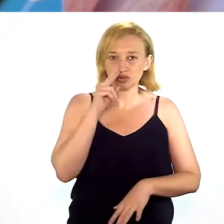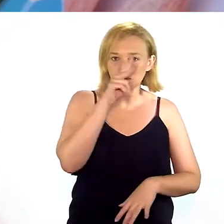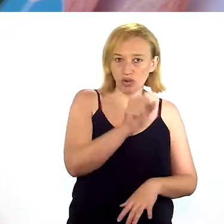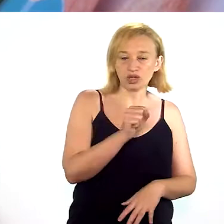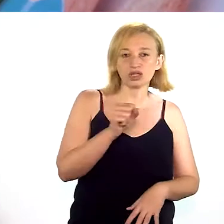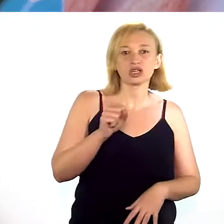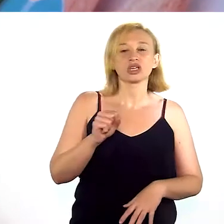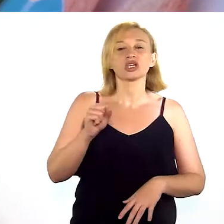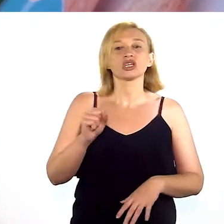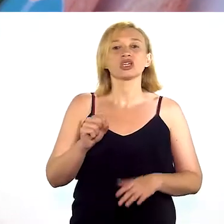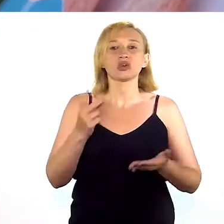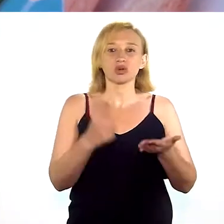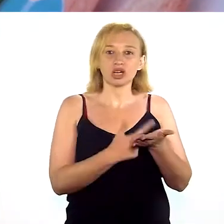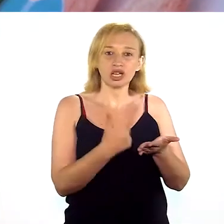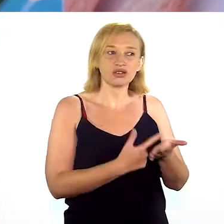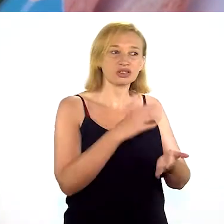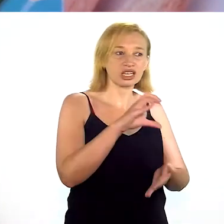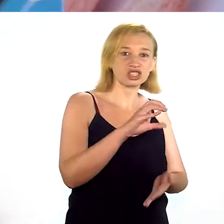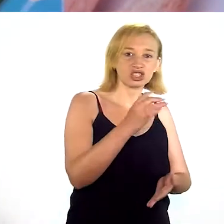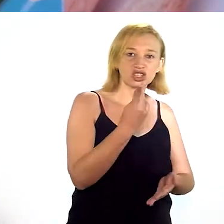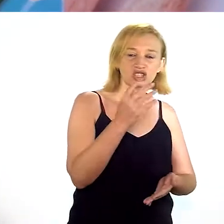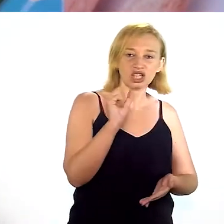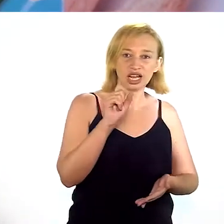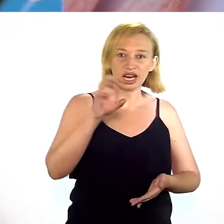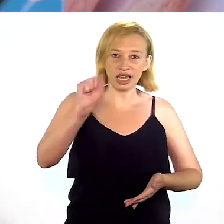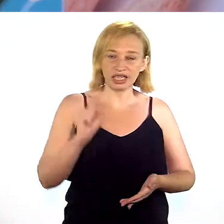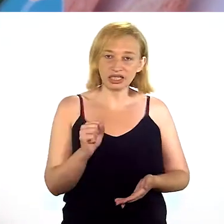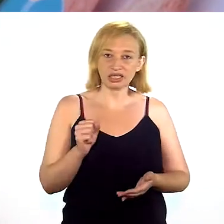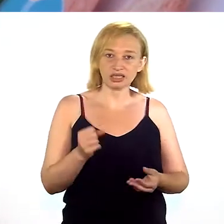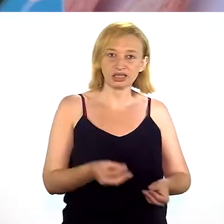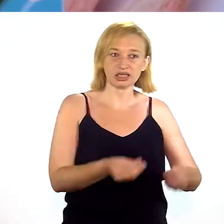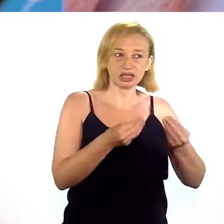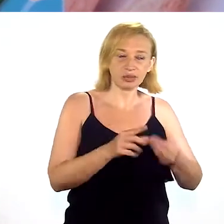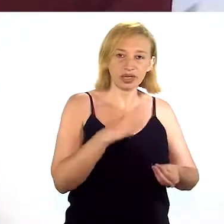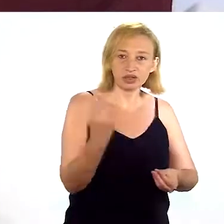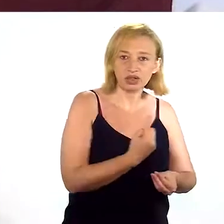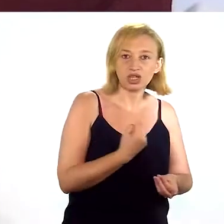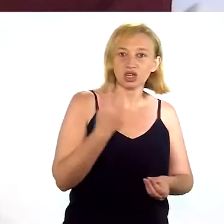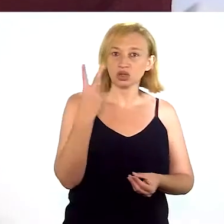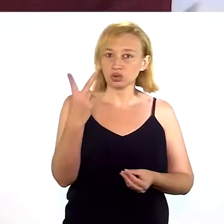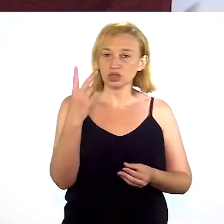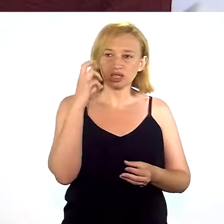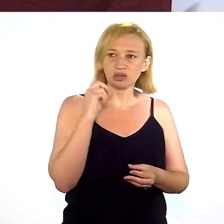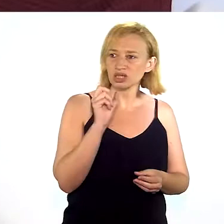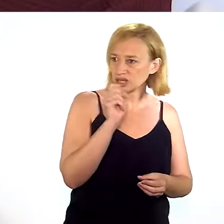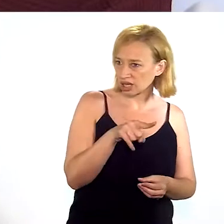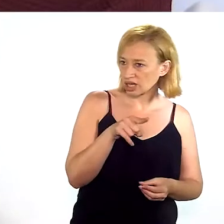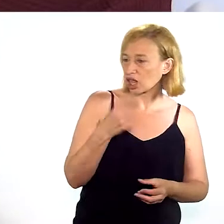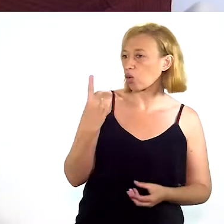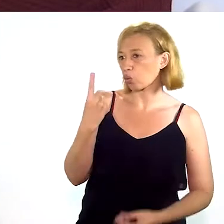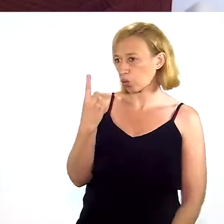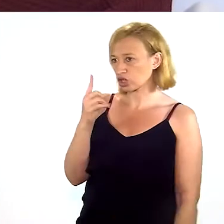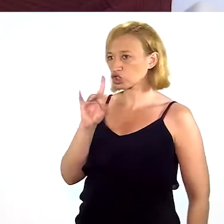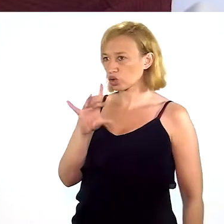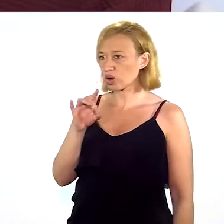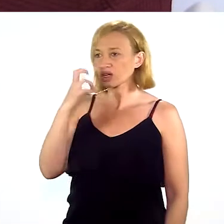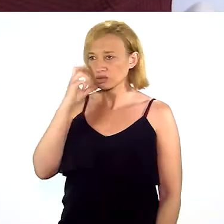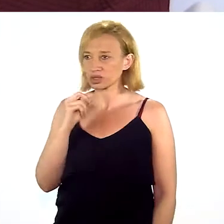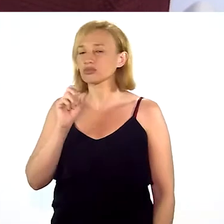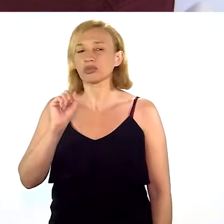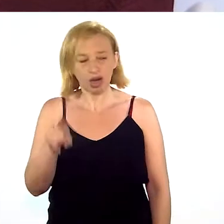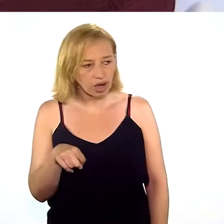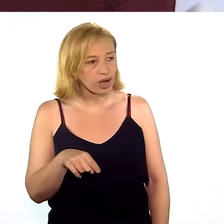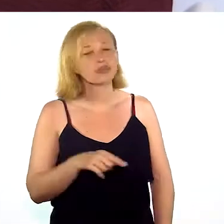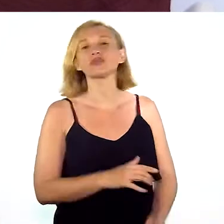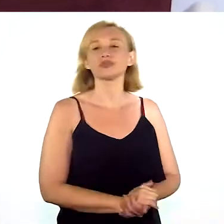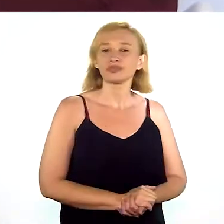marcante, que o livro da Charlene traz para gente. Porque fala de 2 adoções, não é, Charlene? Não, de uma adoção, né?